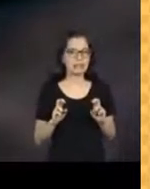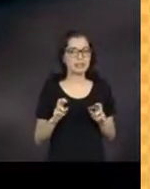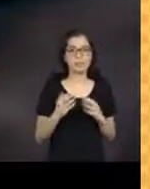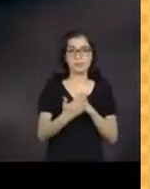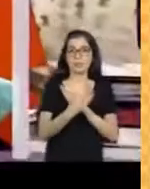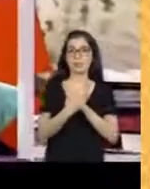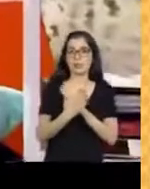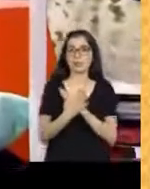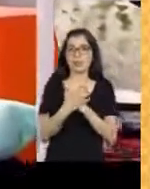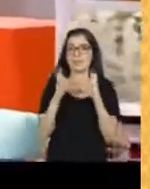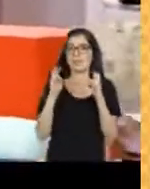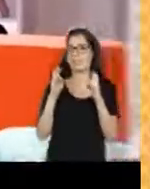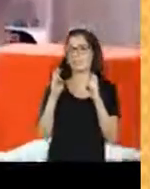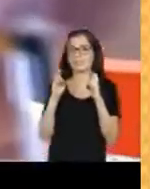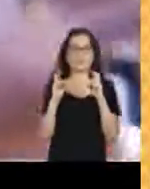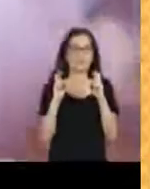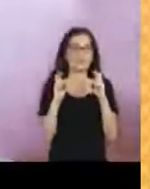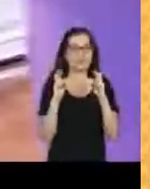ajudar.